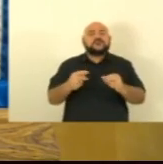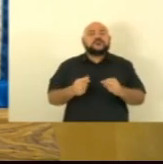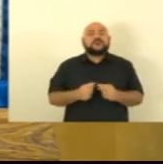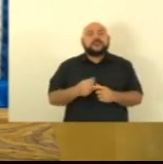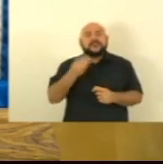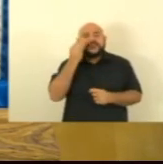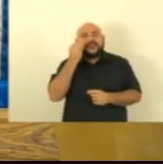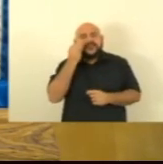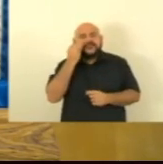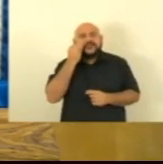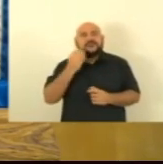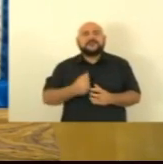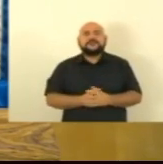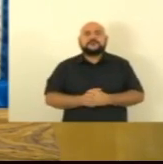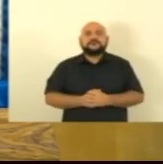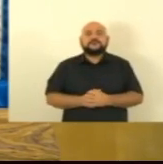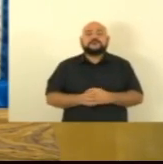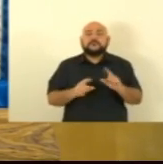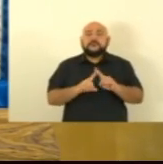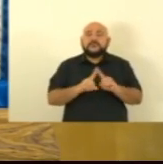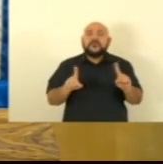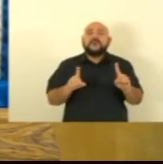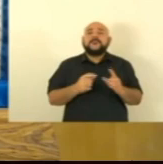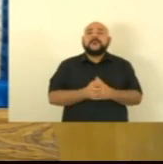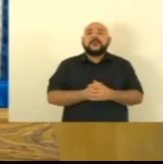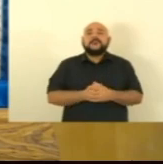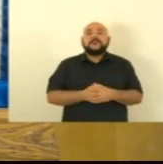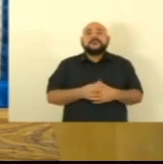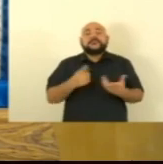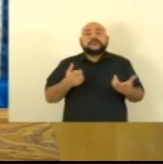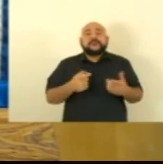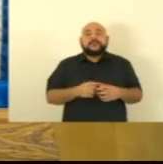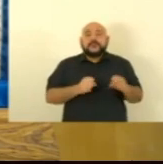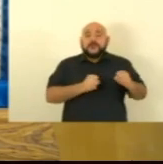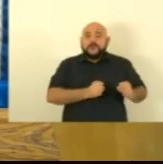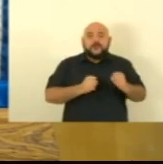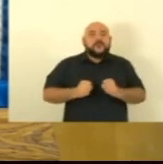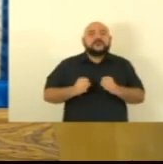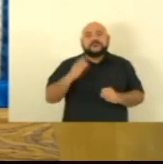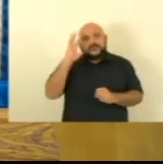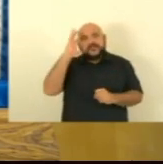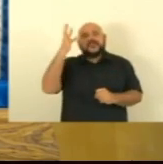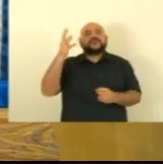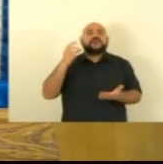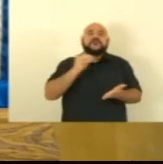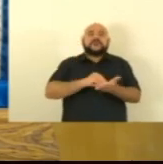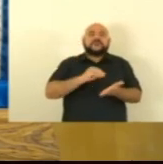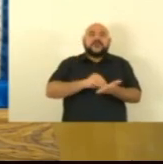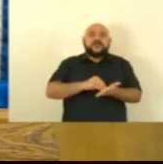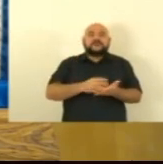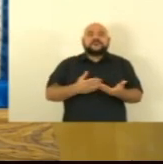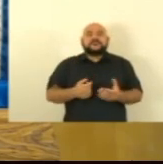uma vez que não estão nas suas mãos a decisão da gestão daquele hospital. Eles têm